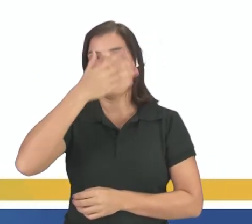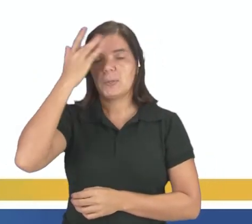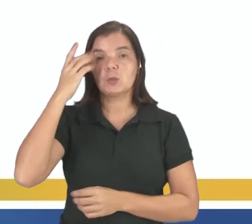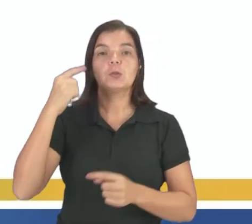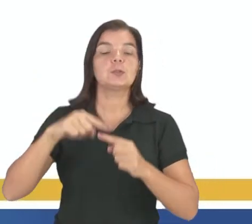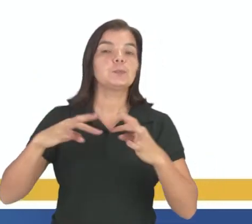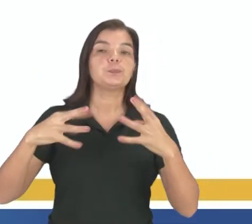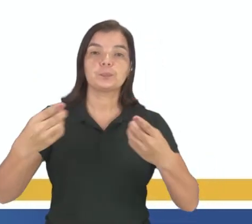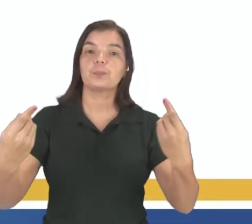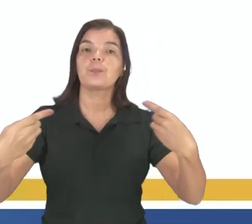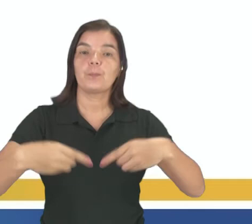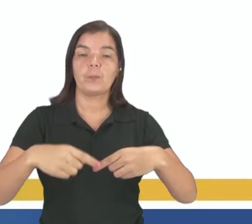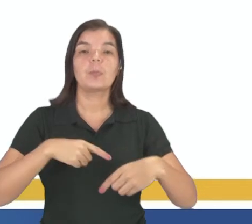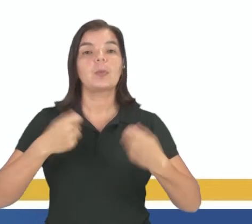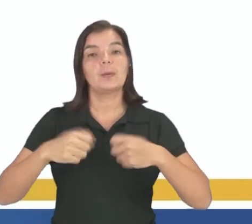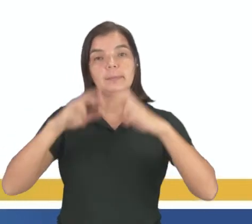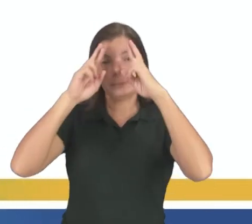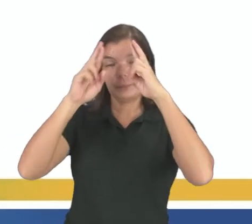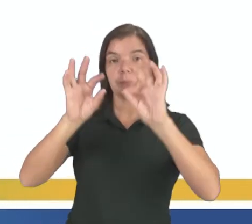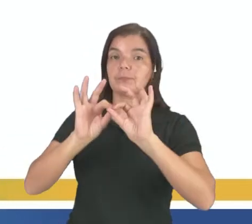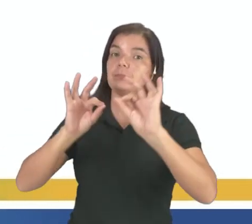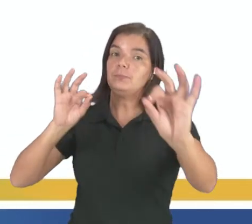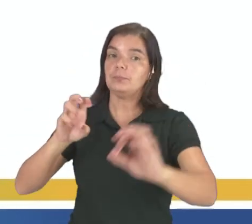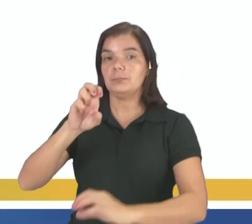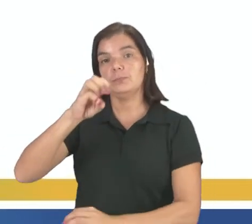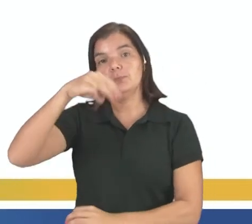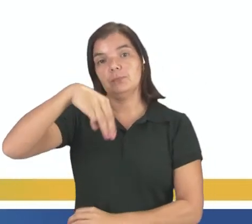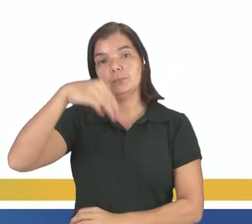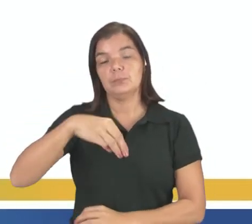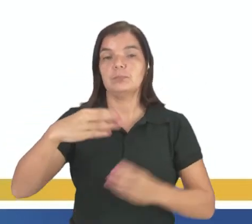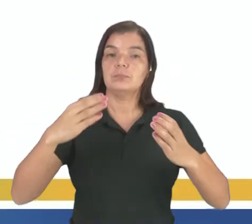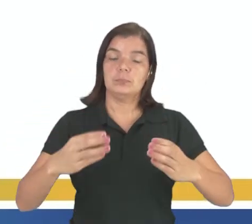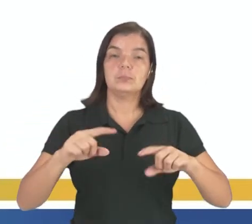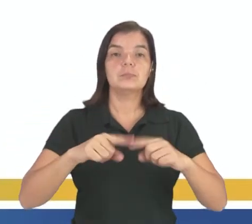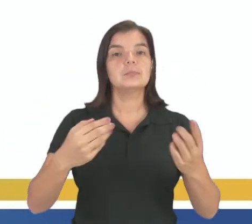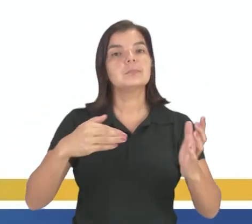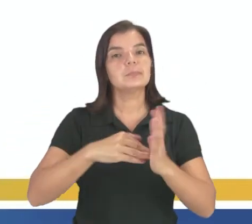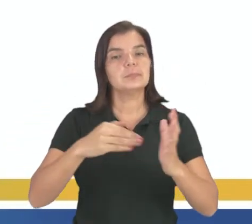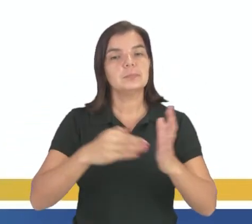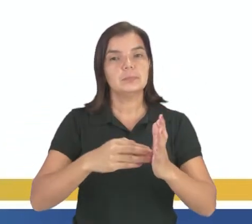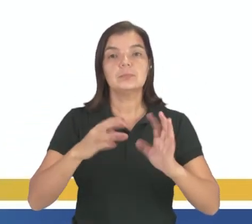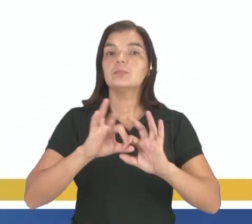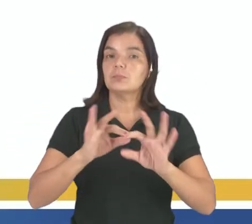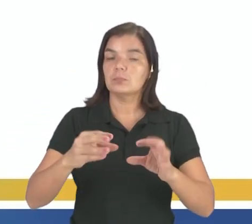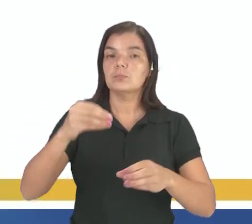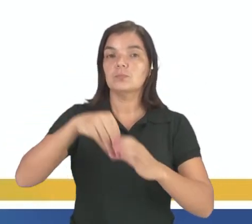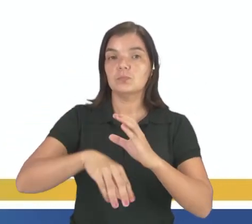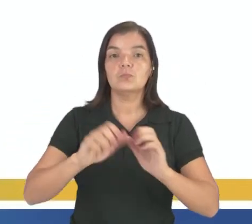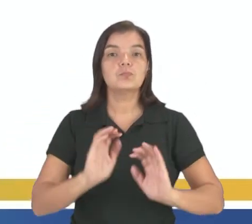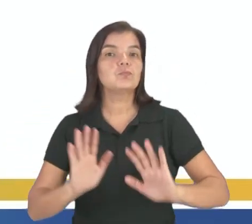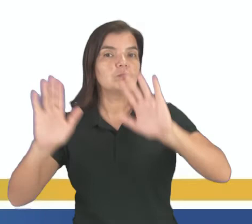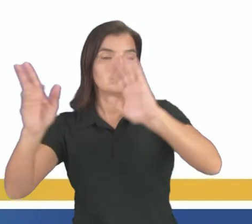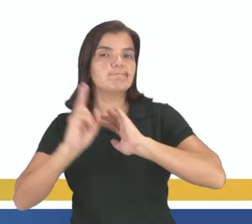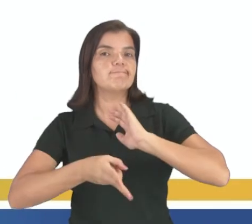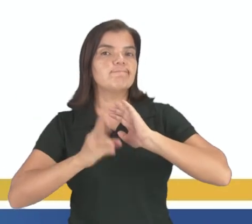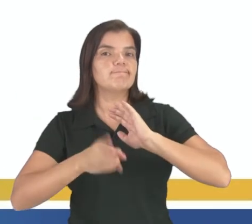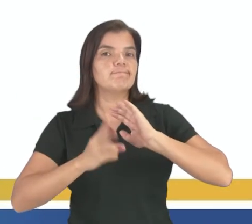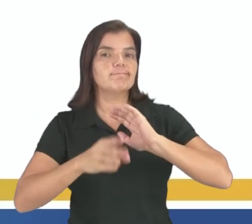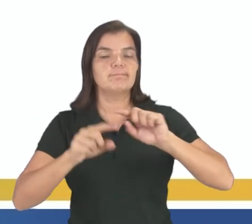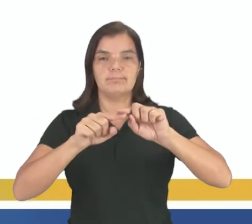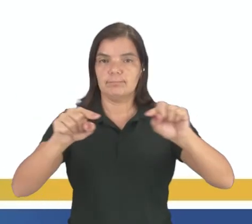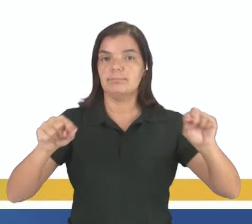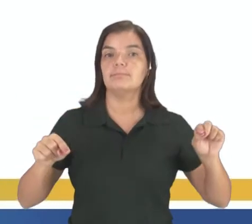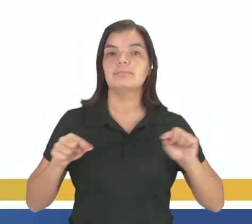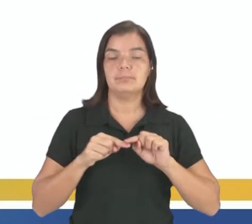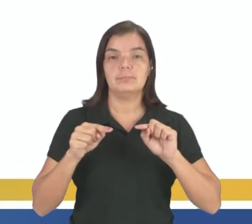todos os adversários devem respeitar a distância de cinco metros da Bola Até que a bola esteja em jogo o goleiro quem será